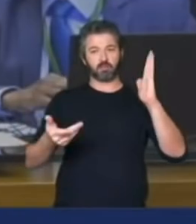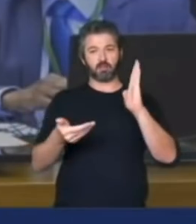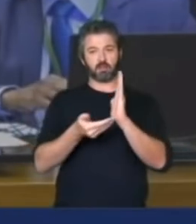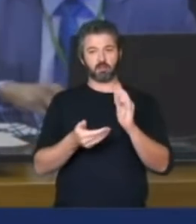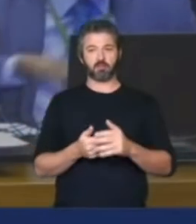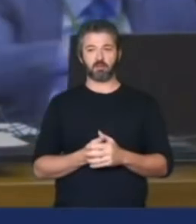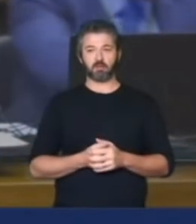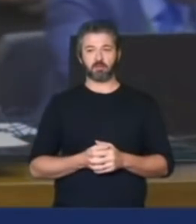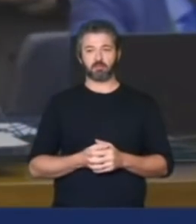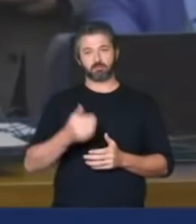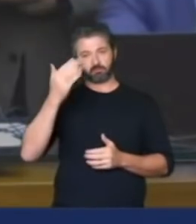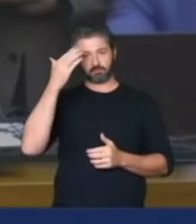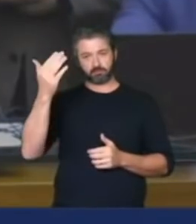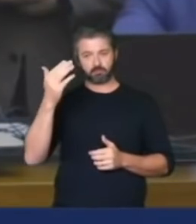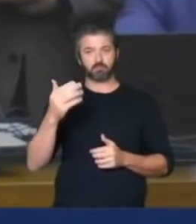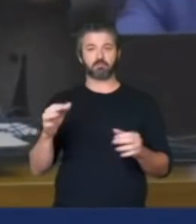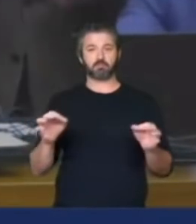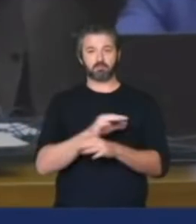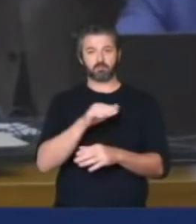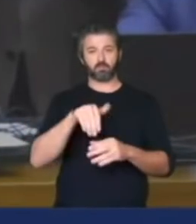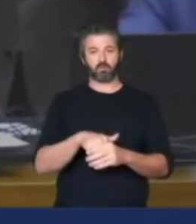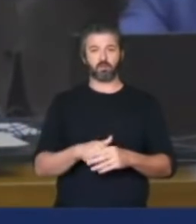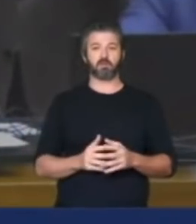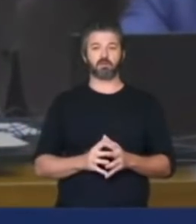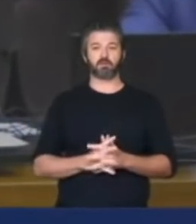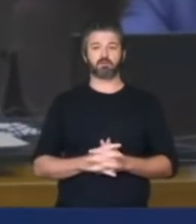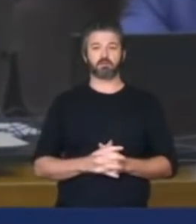Deputados. Muito obrigado, declaro encerrada essa votação.